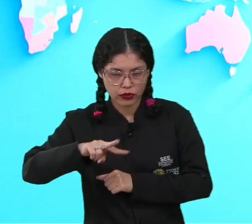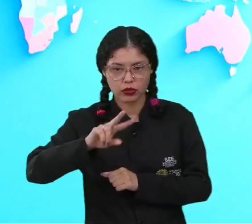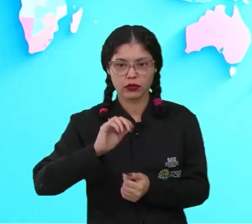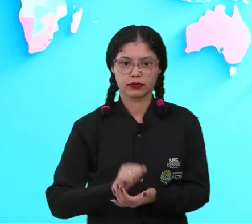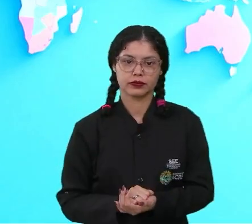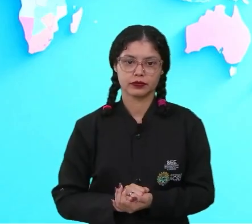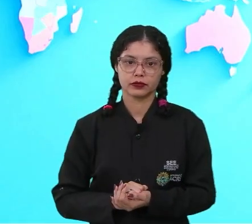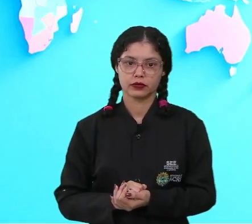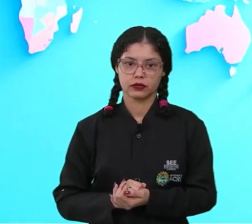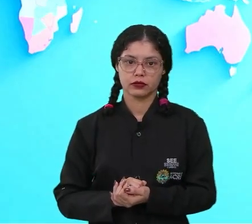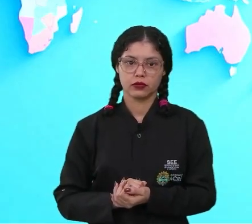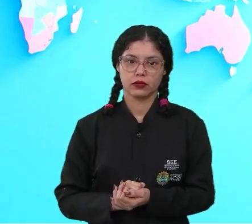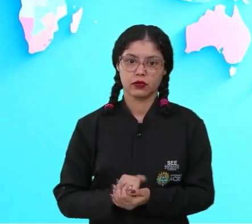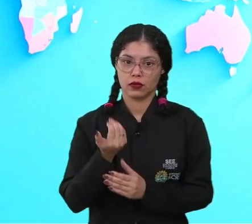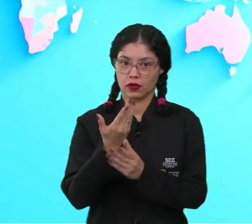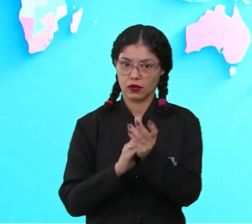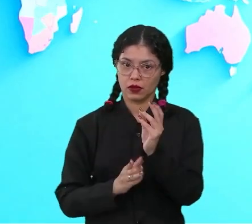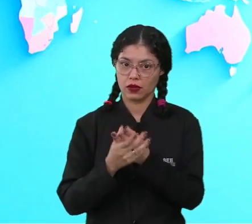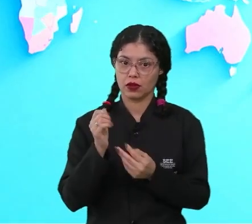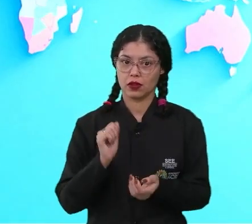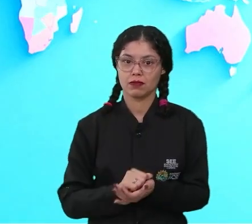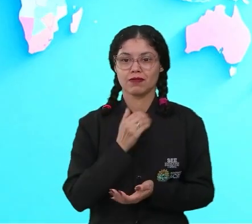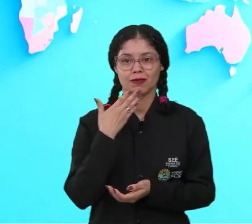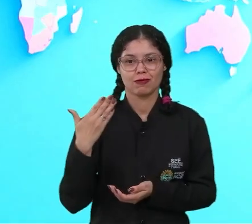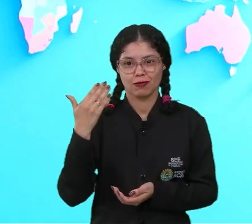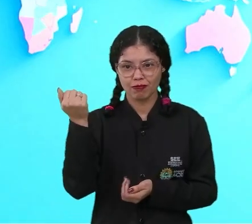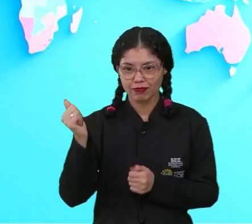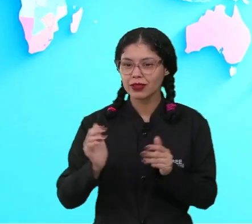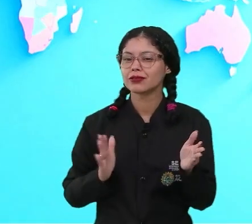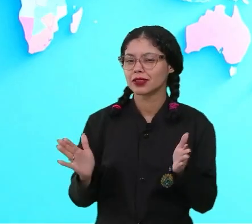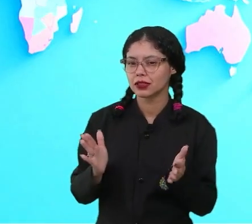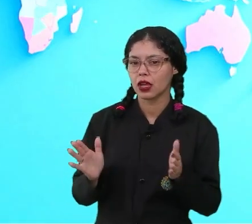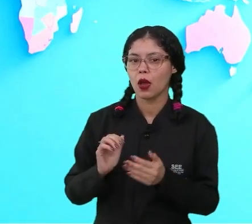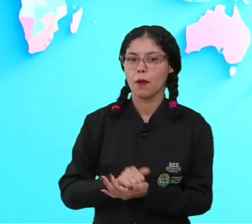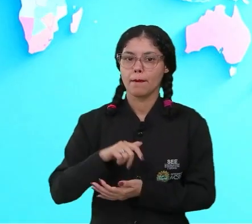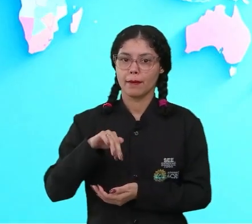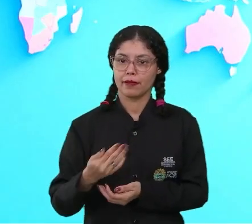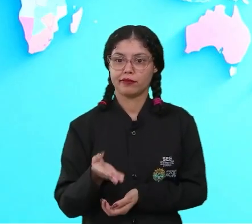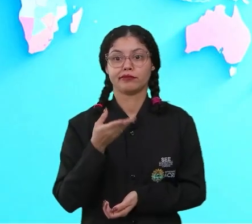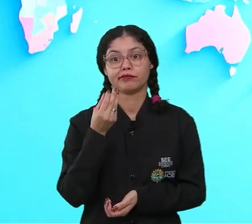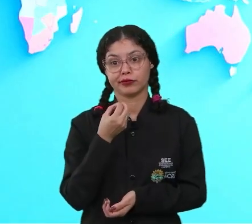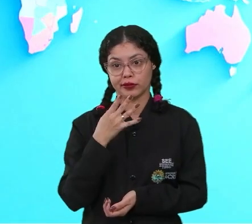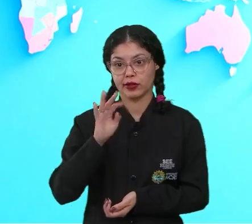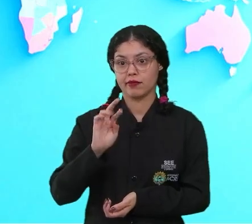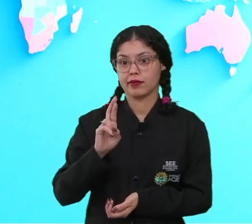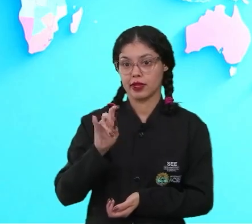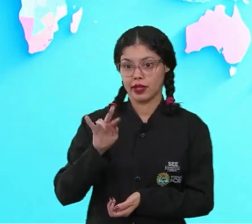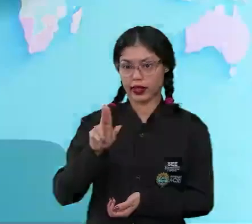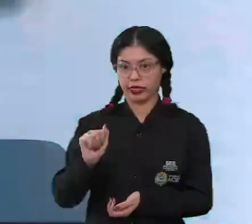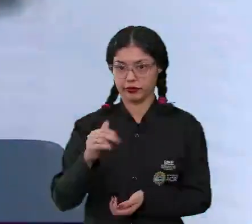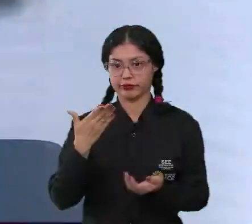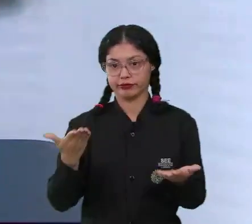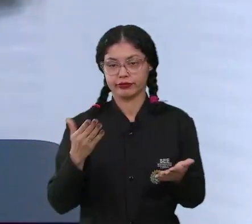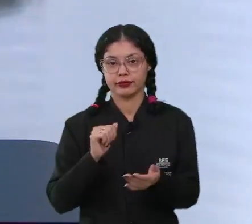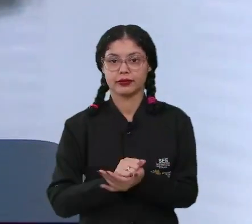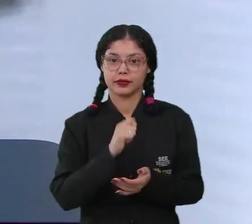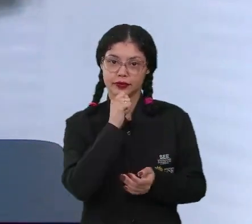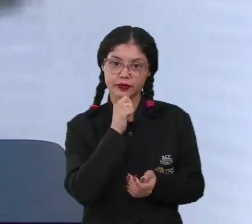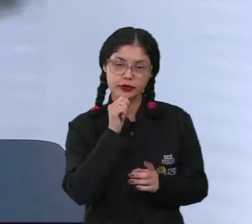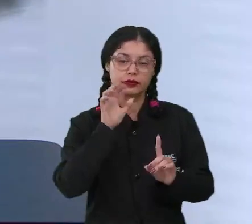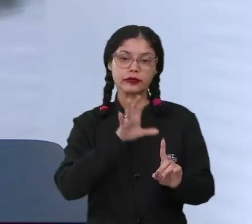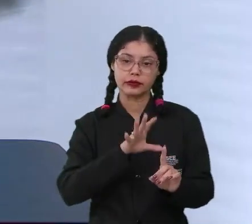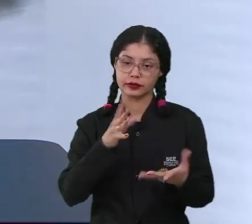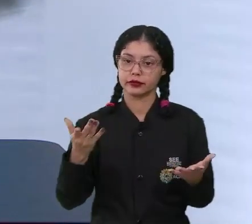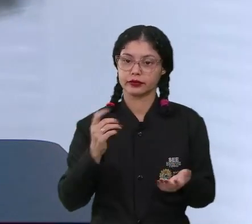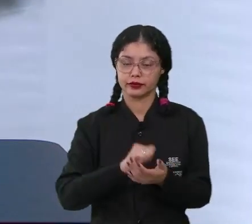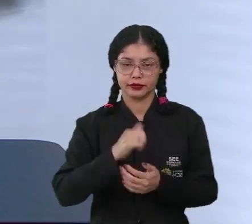ó. Mão de obra mais acessível, ou seja, mão de obra barata e principalmente incentivos